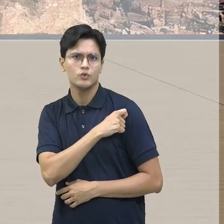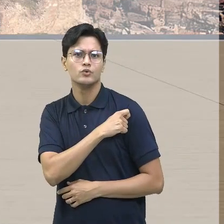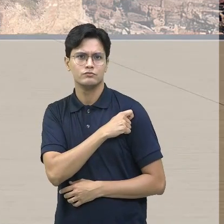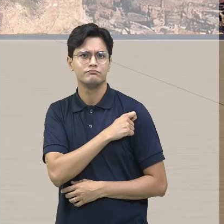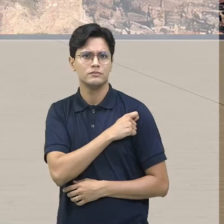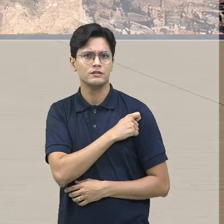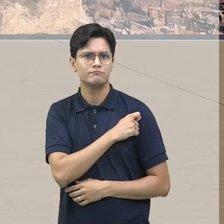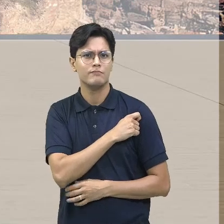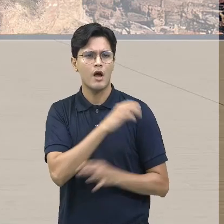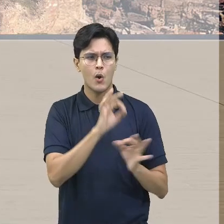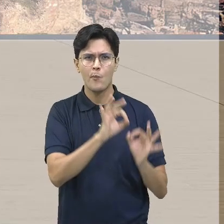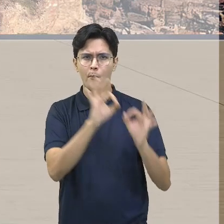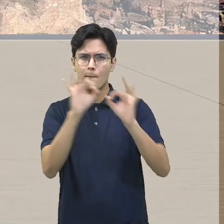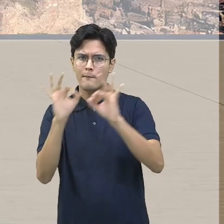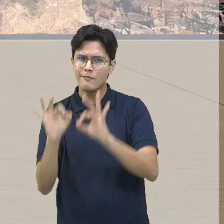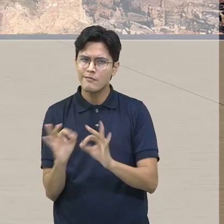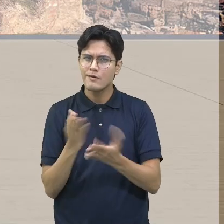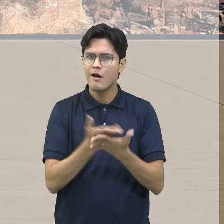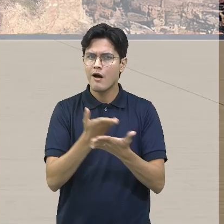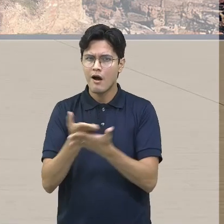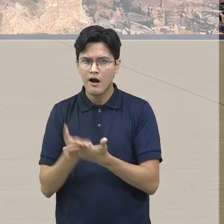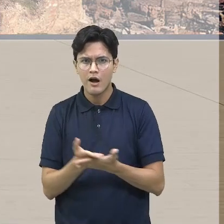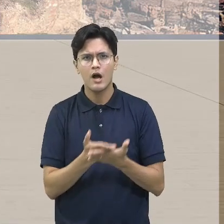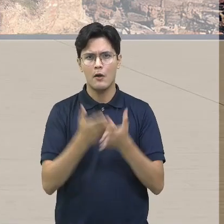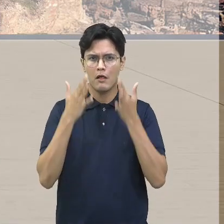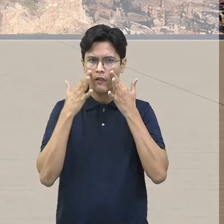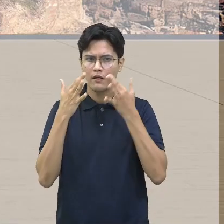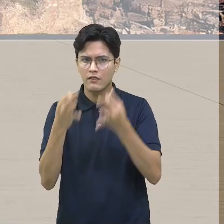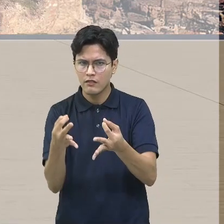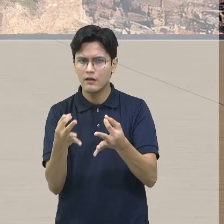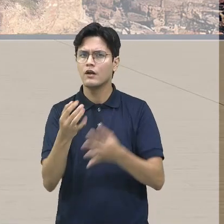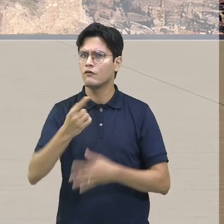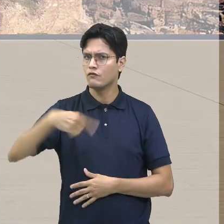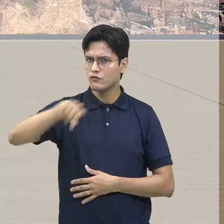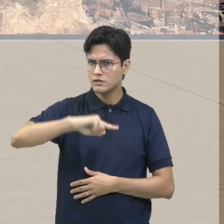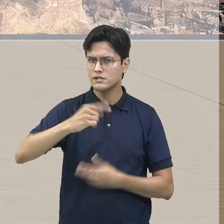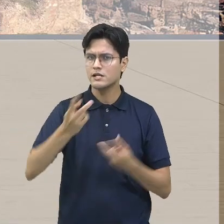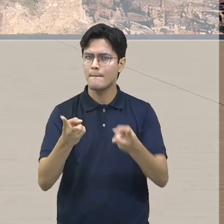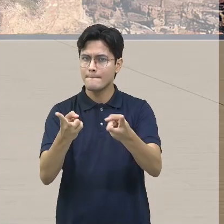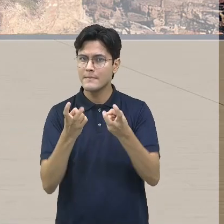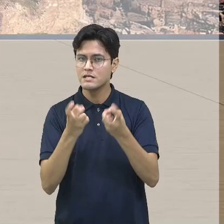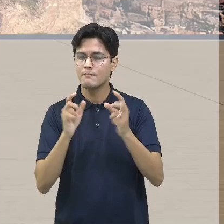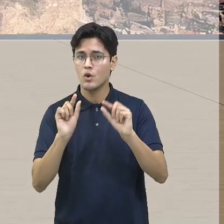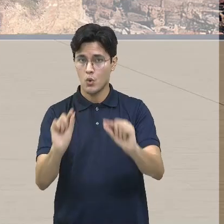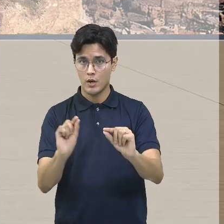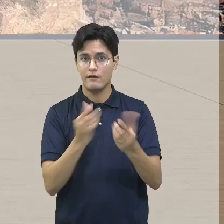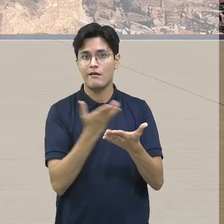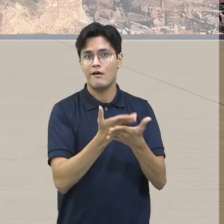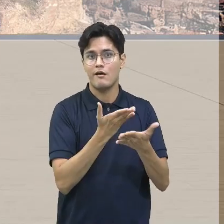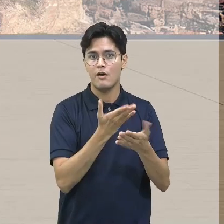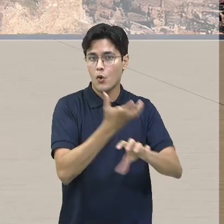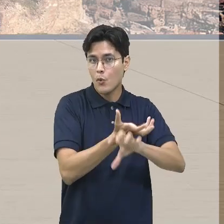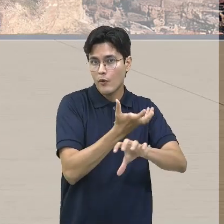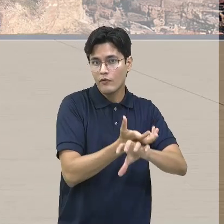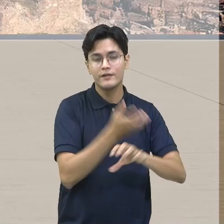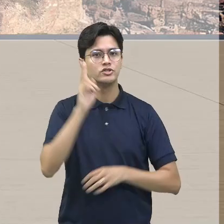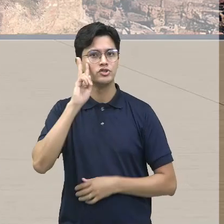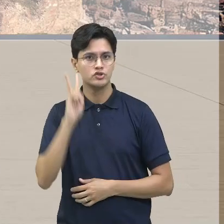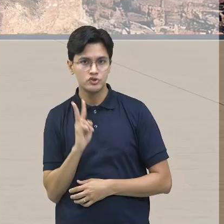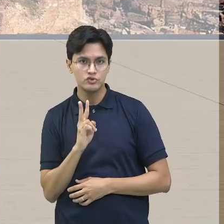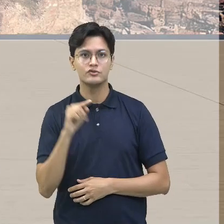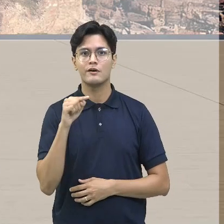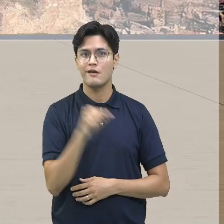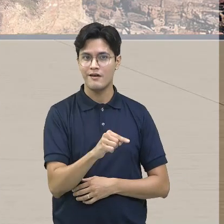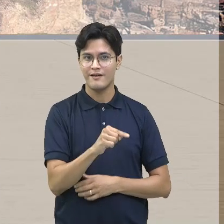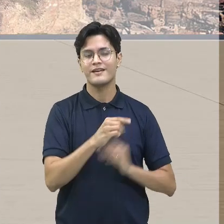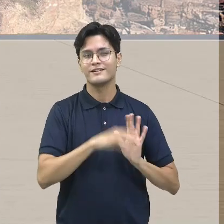presta atenção nas aulas, você já percebeu que o componente de história, ele te ajuda justamente a